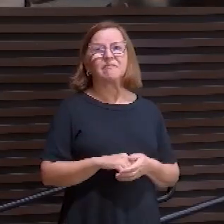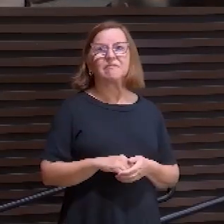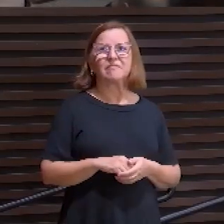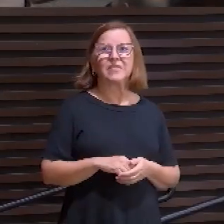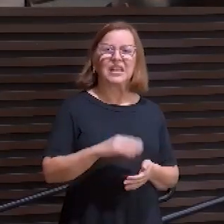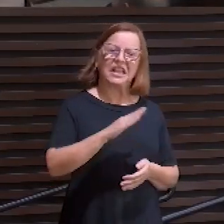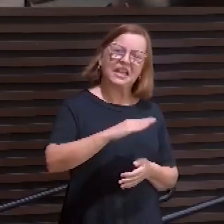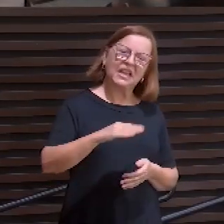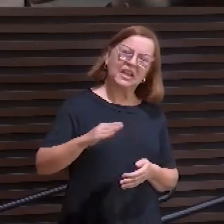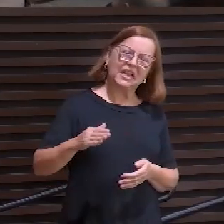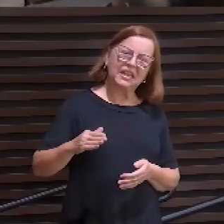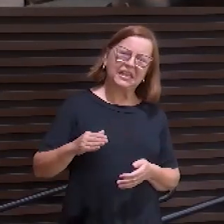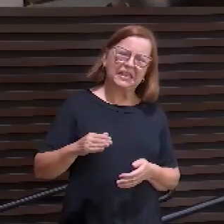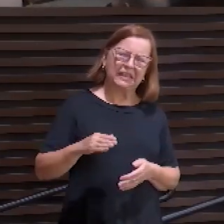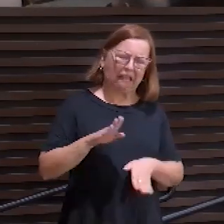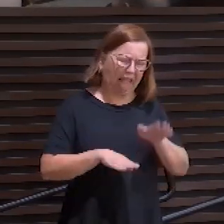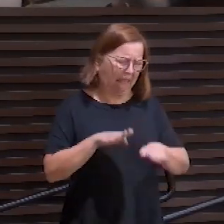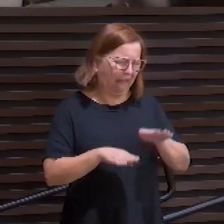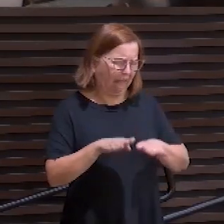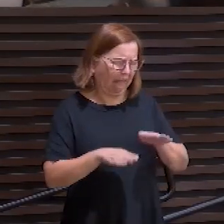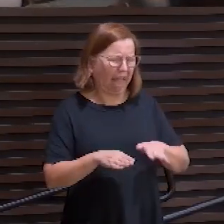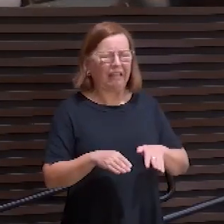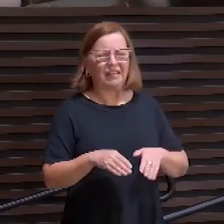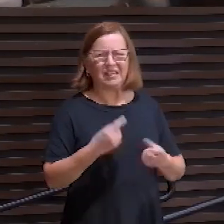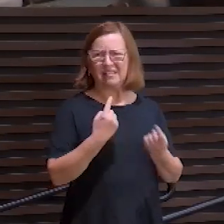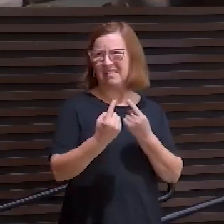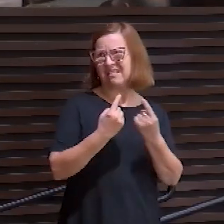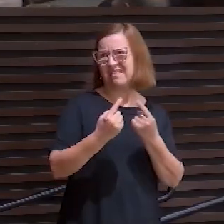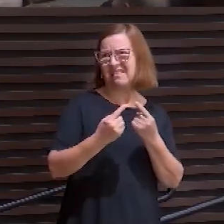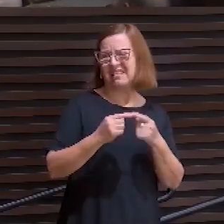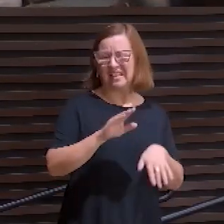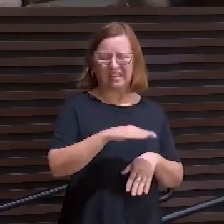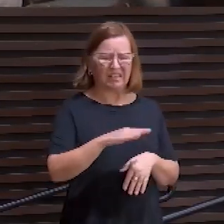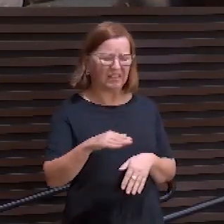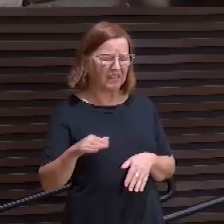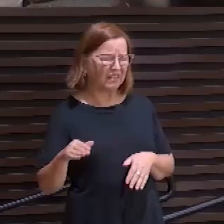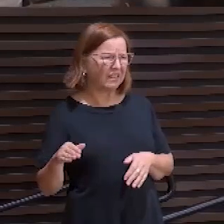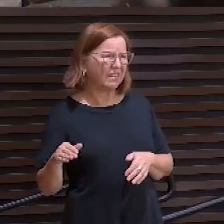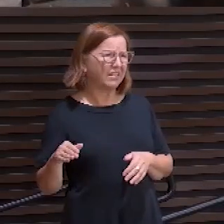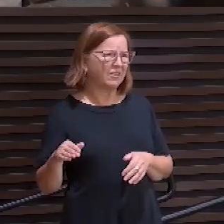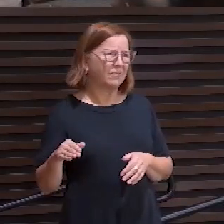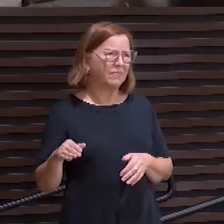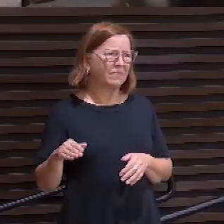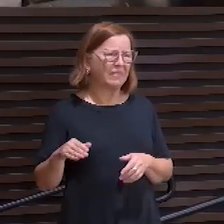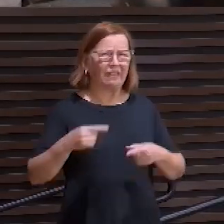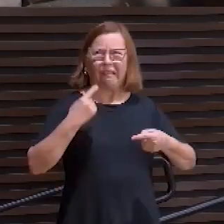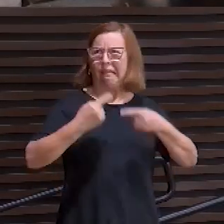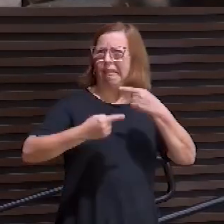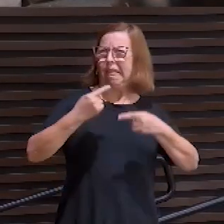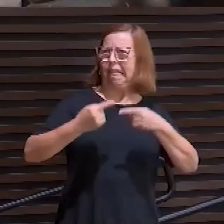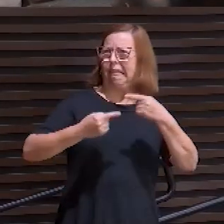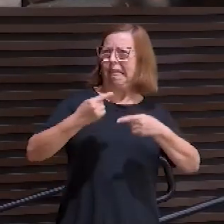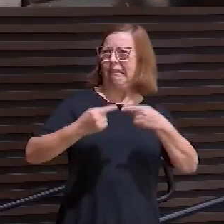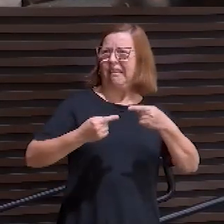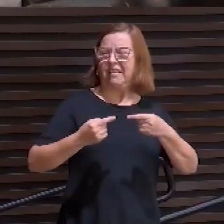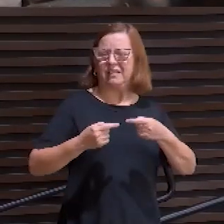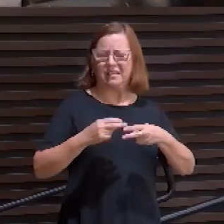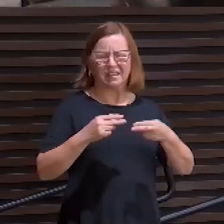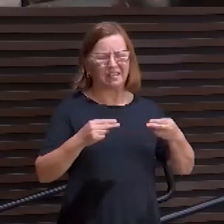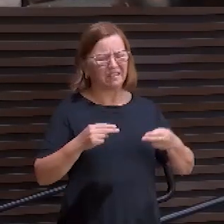Crianças que ficam birrentas umas com as outras, crianças que ficam discutindo